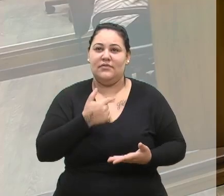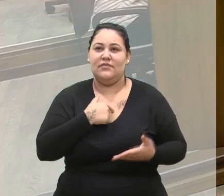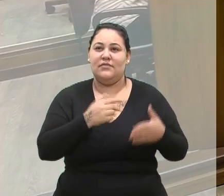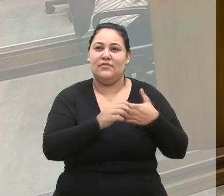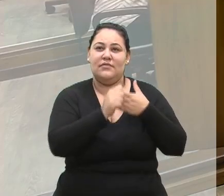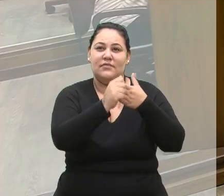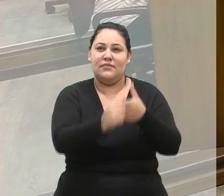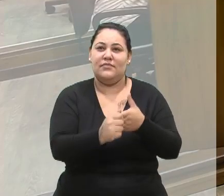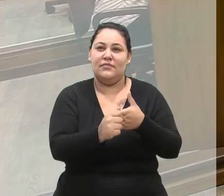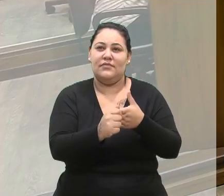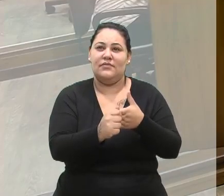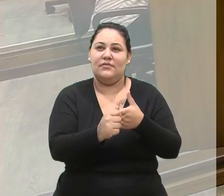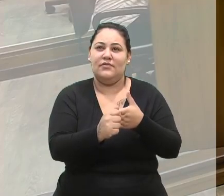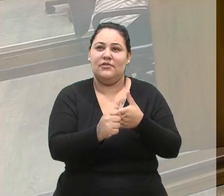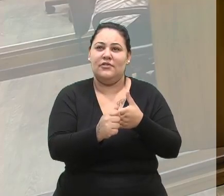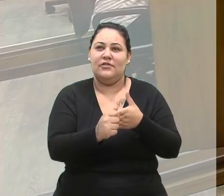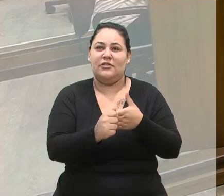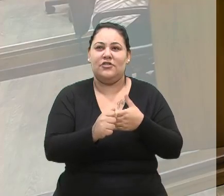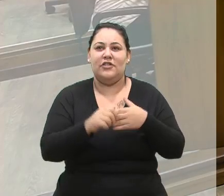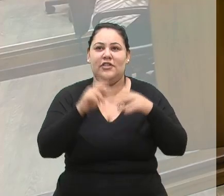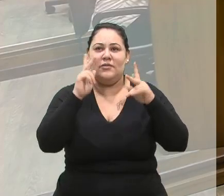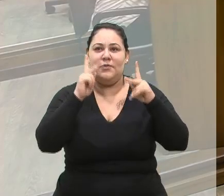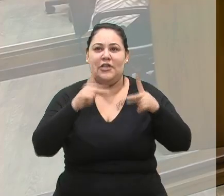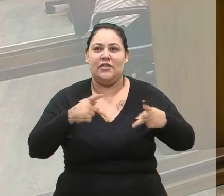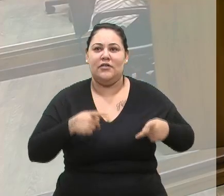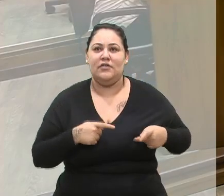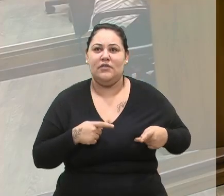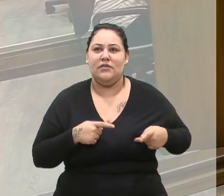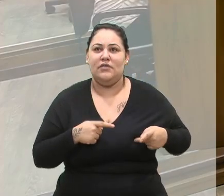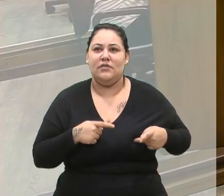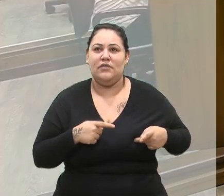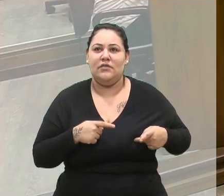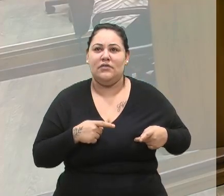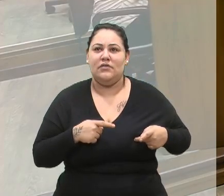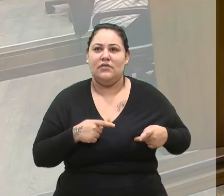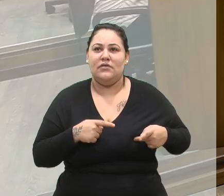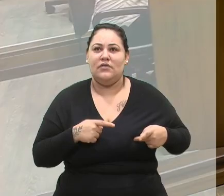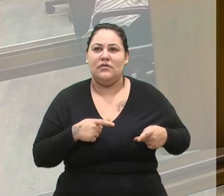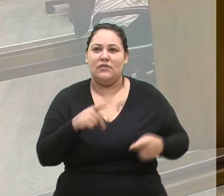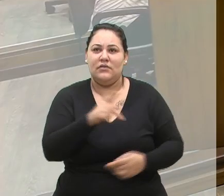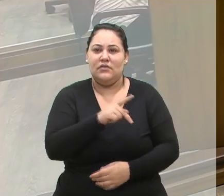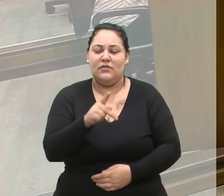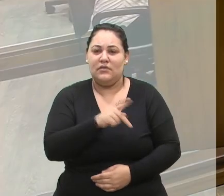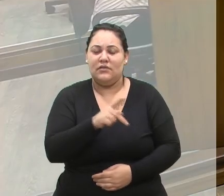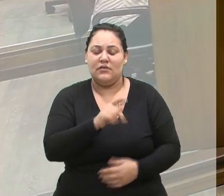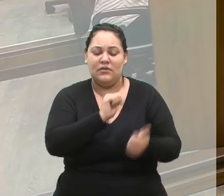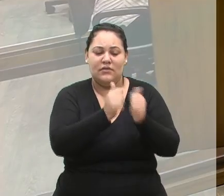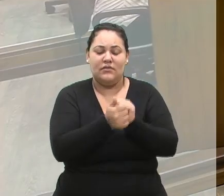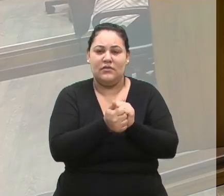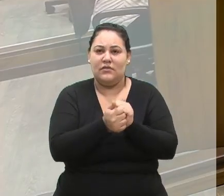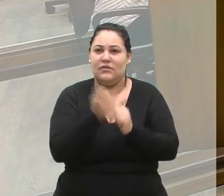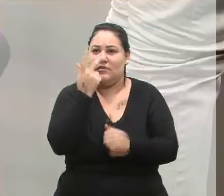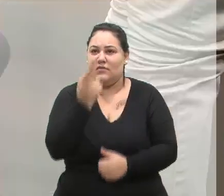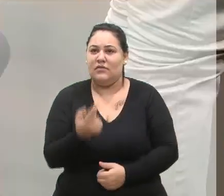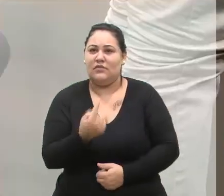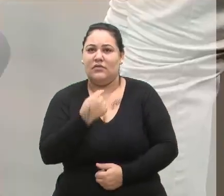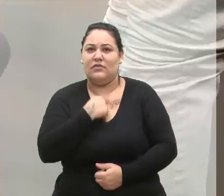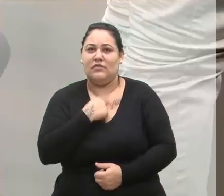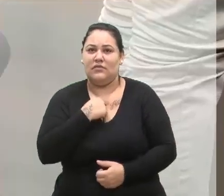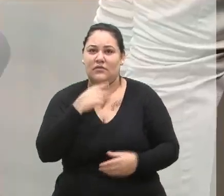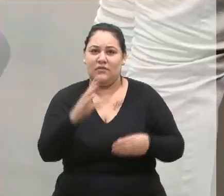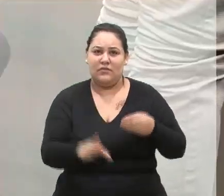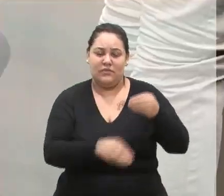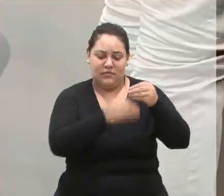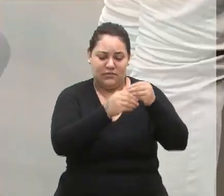humano diferenciado. E como dizia o vereador Felipe, que ele é um defensor do esporte, assim como eu, você vem agregar e